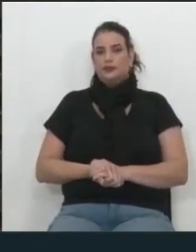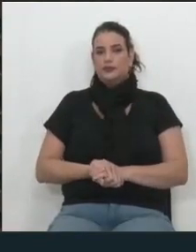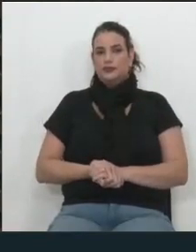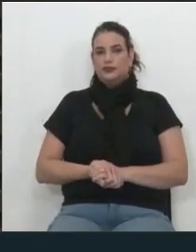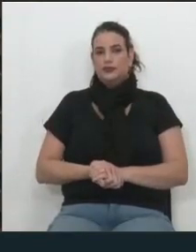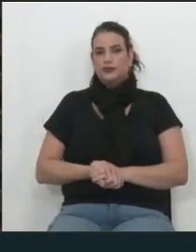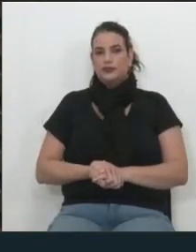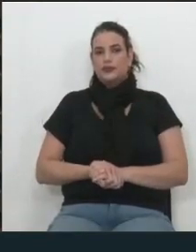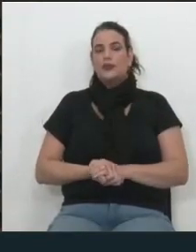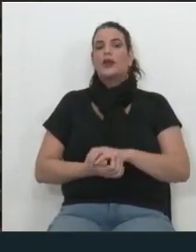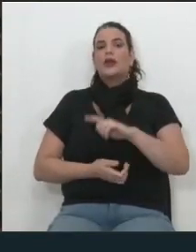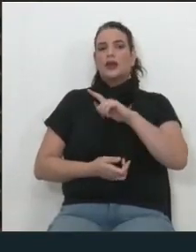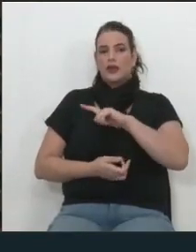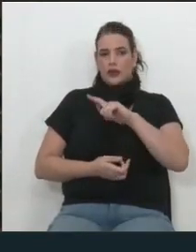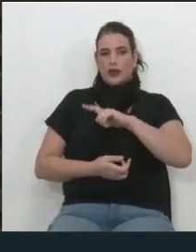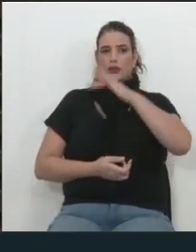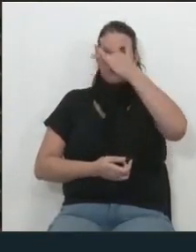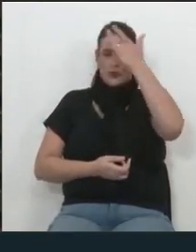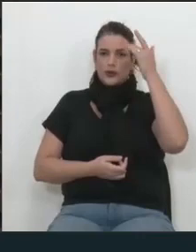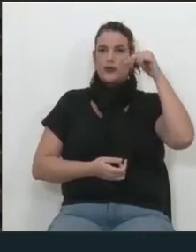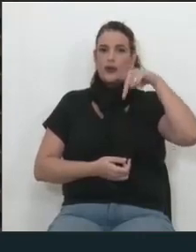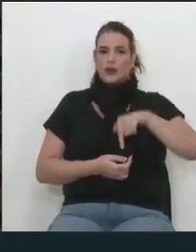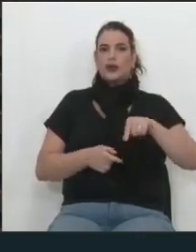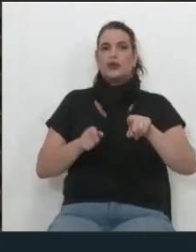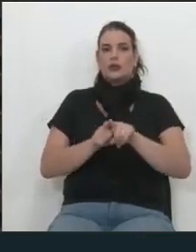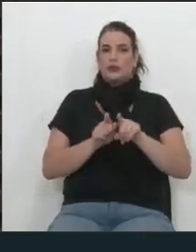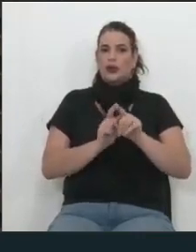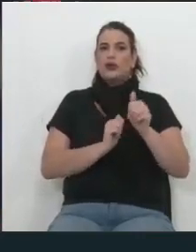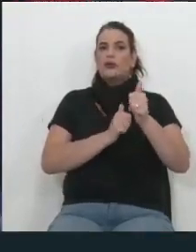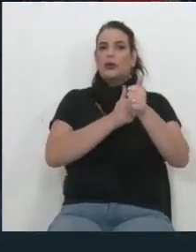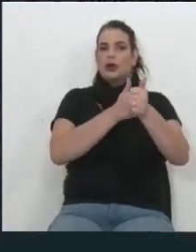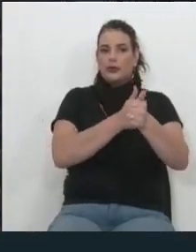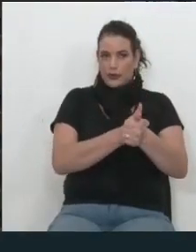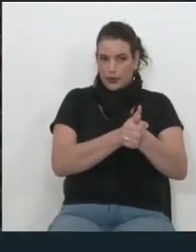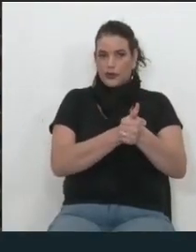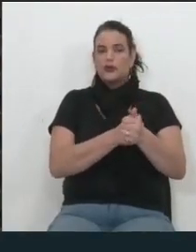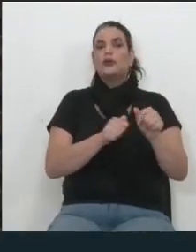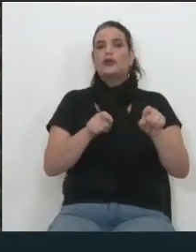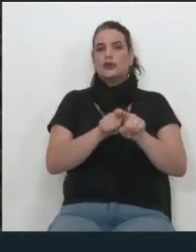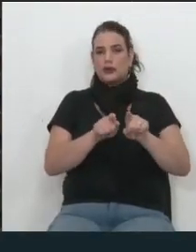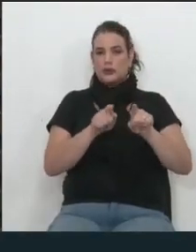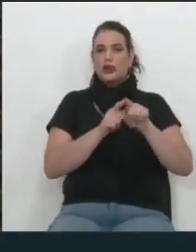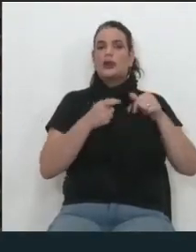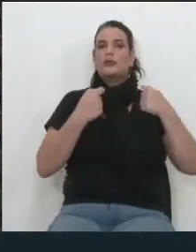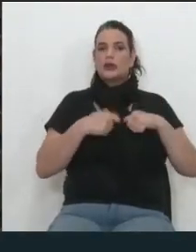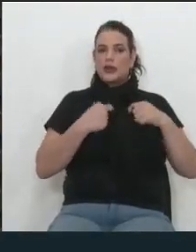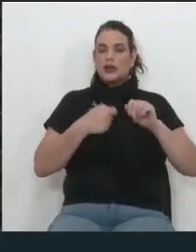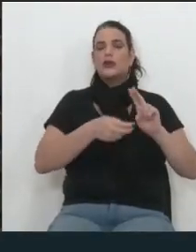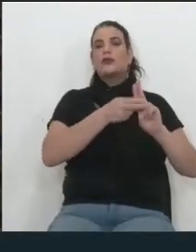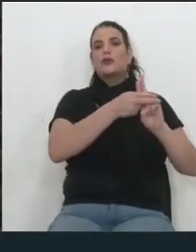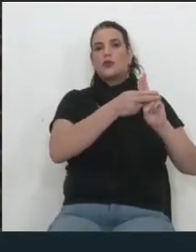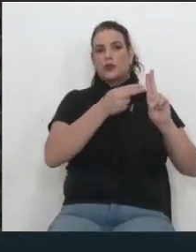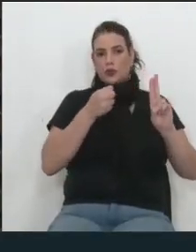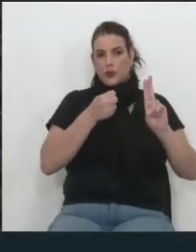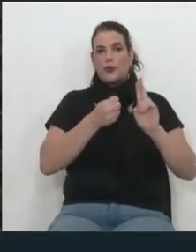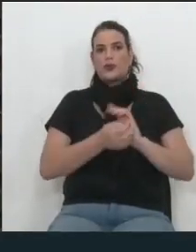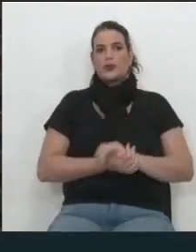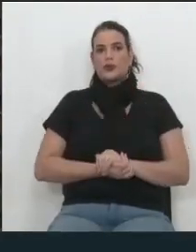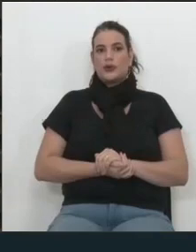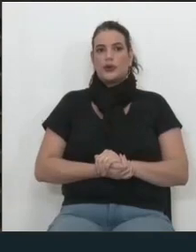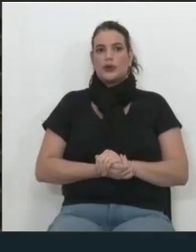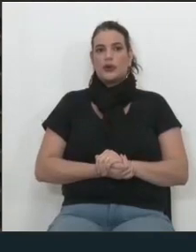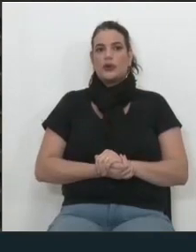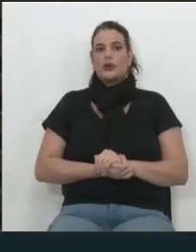tem pessoas aqui também que moram lá próximo, que também depende do SUS. E a